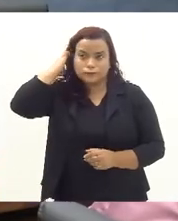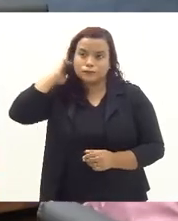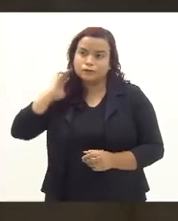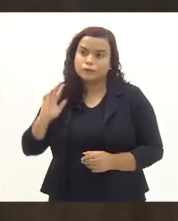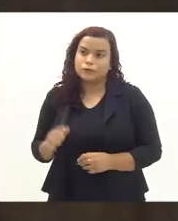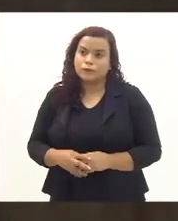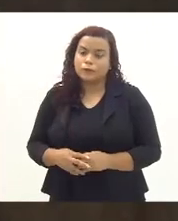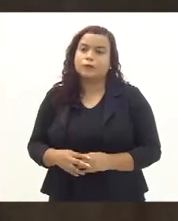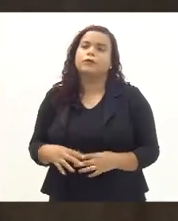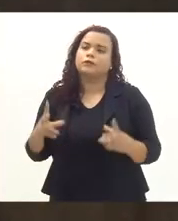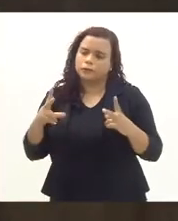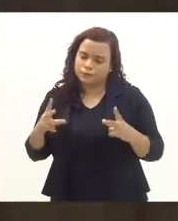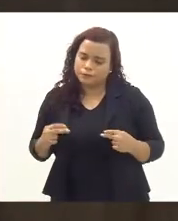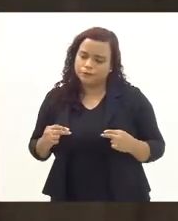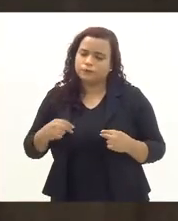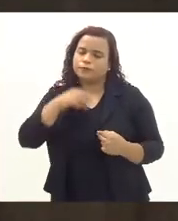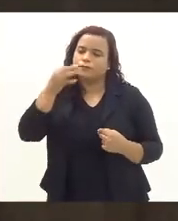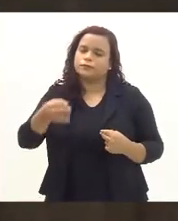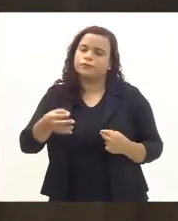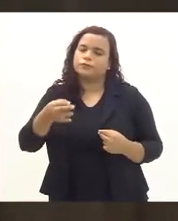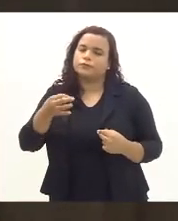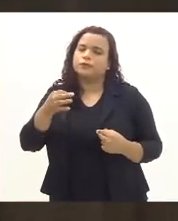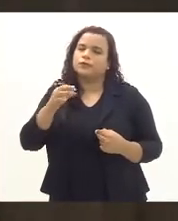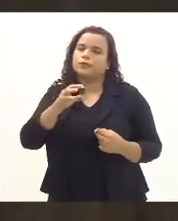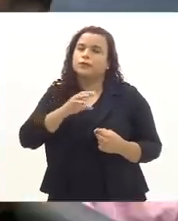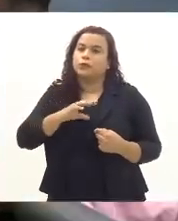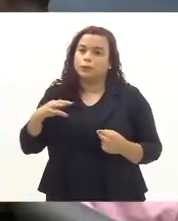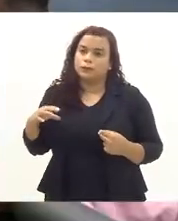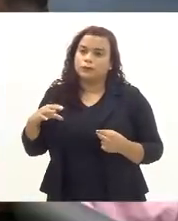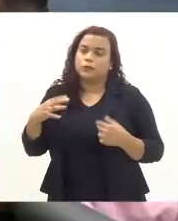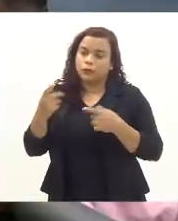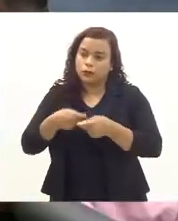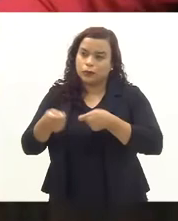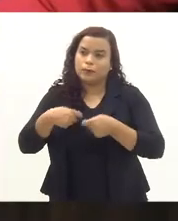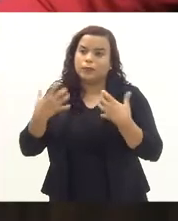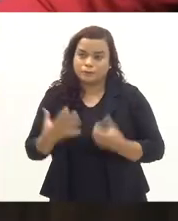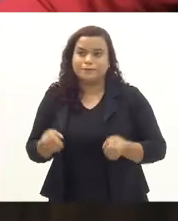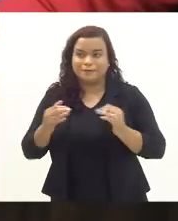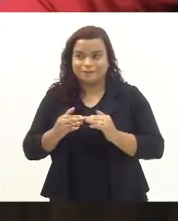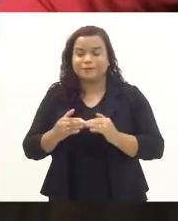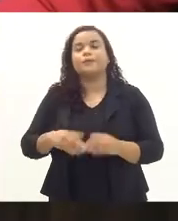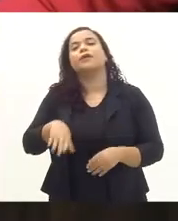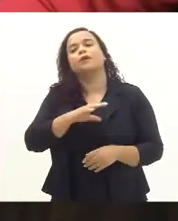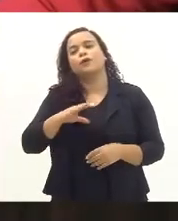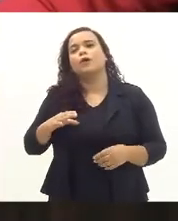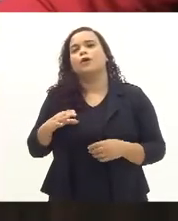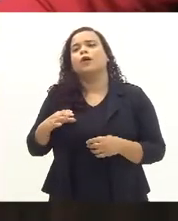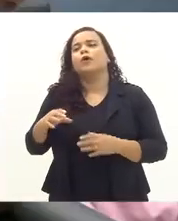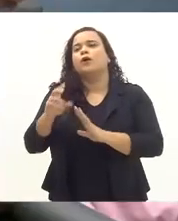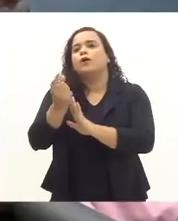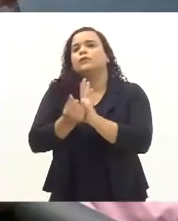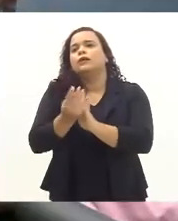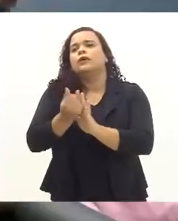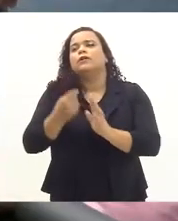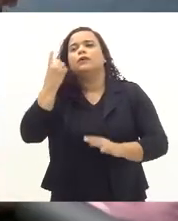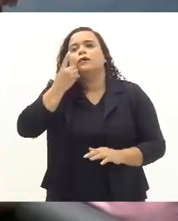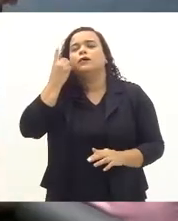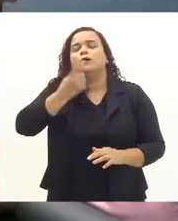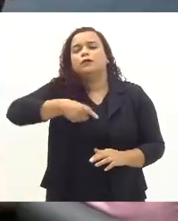e no mérito parecer da comissão de Economia é favorável pela comissão de orçamento que tá todos Paulo